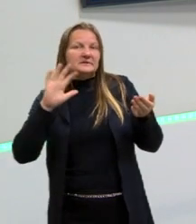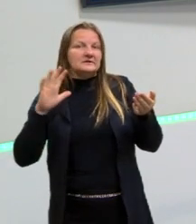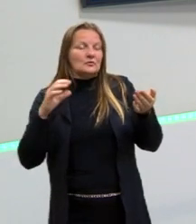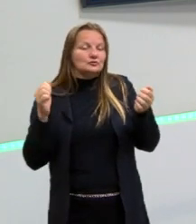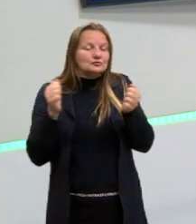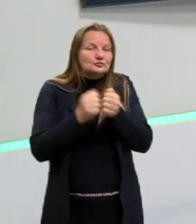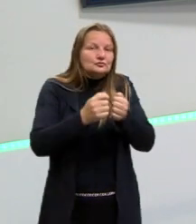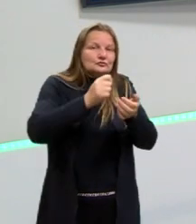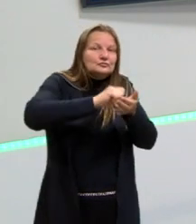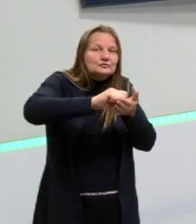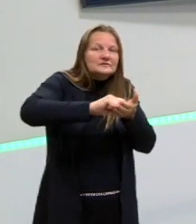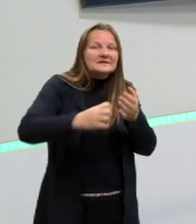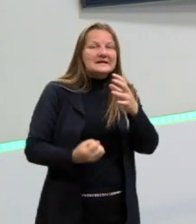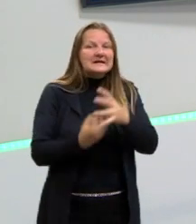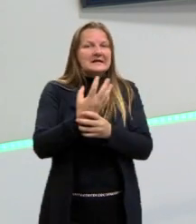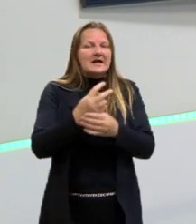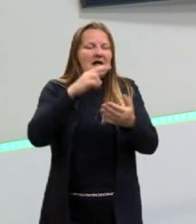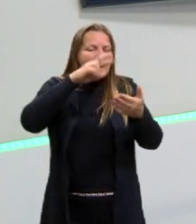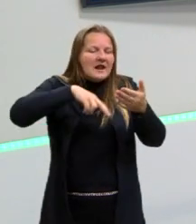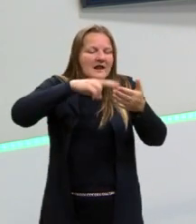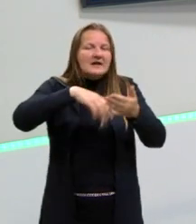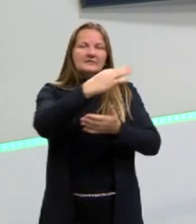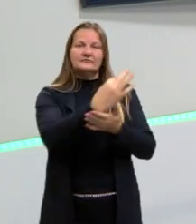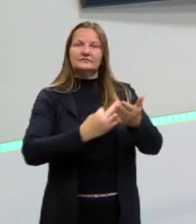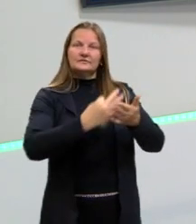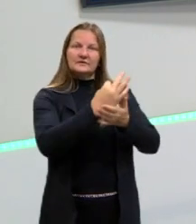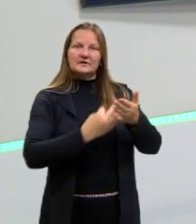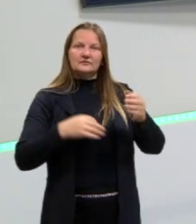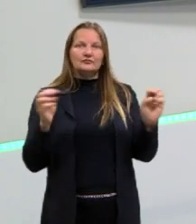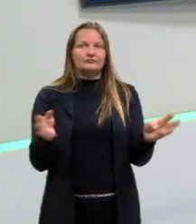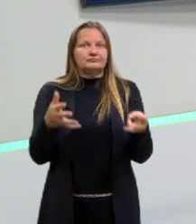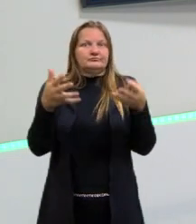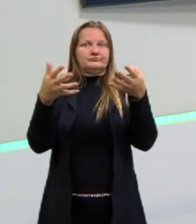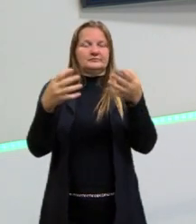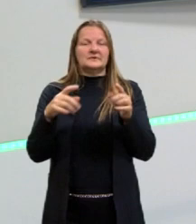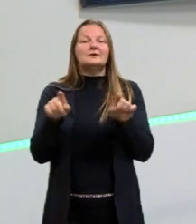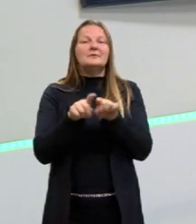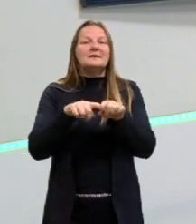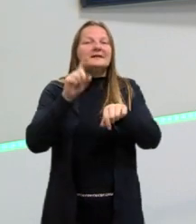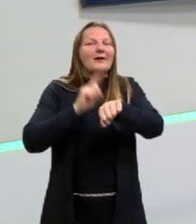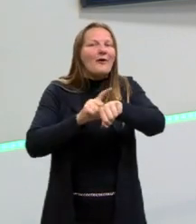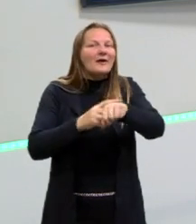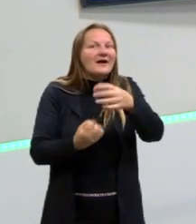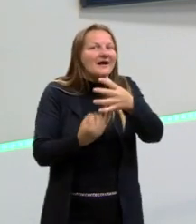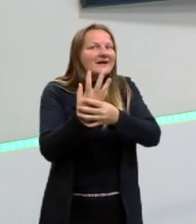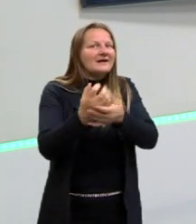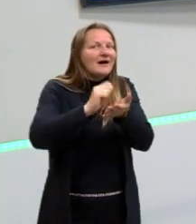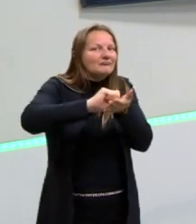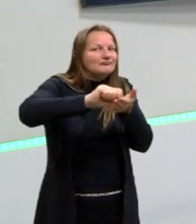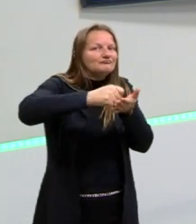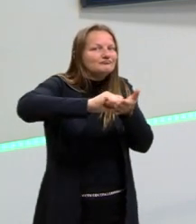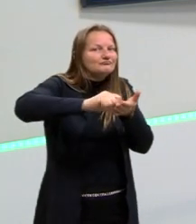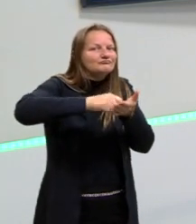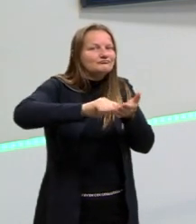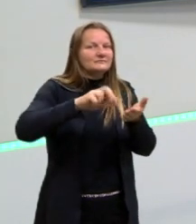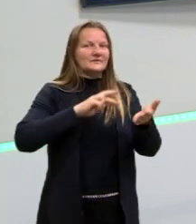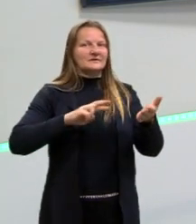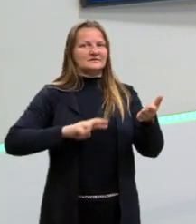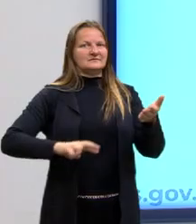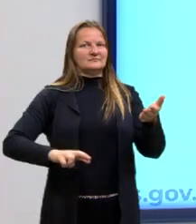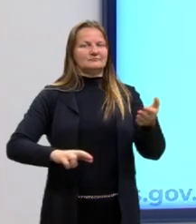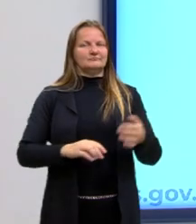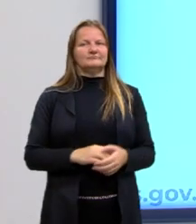na hora de ler os nossos textos motivadores e na hora de produzir a nossa redação,